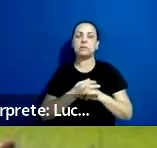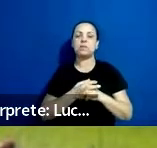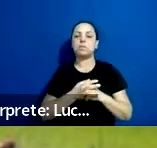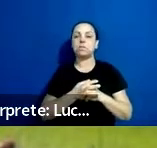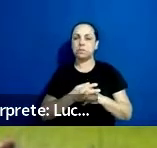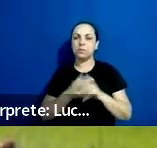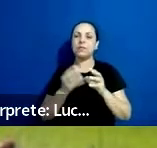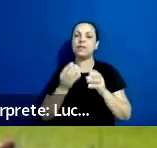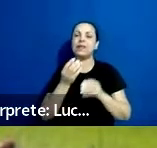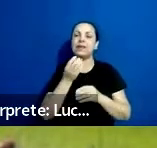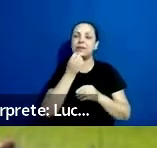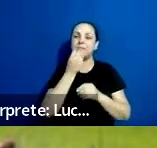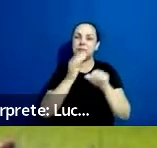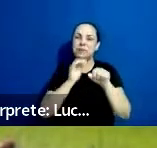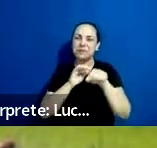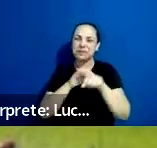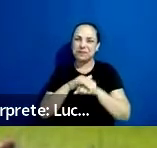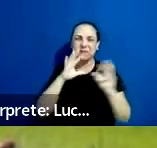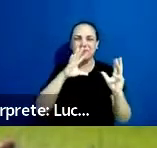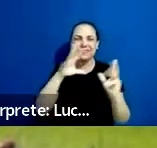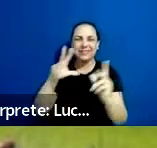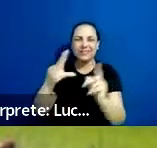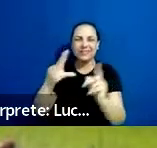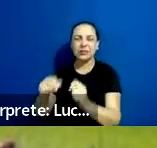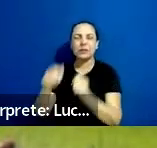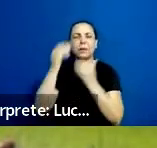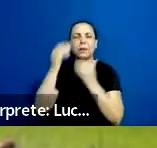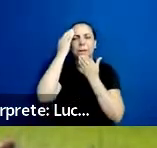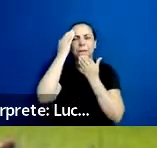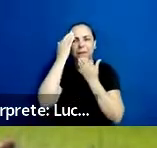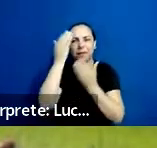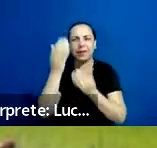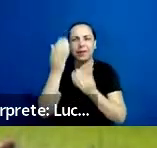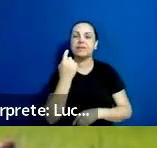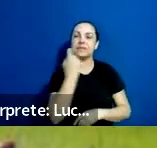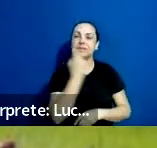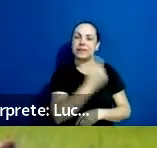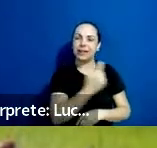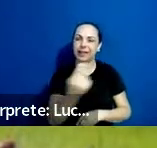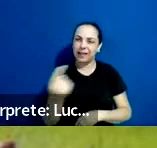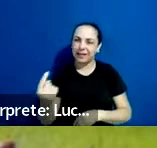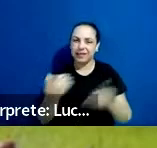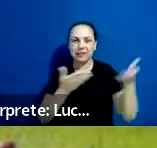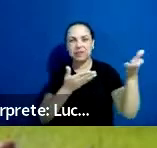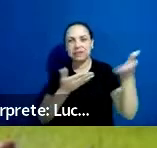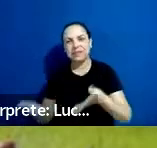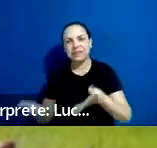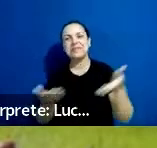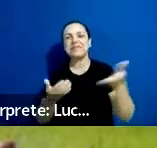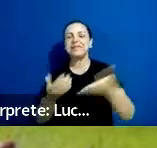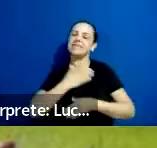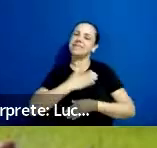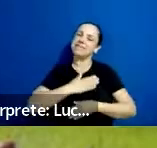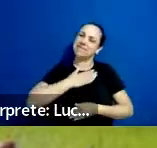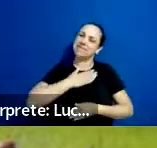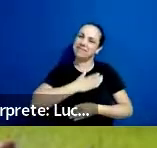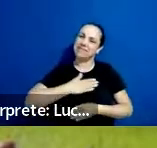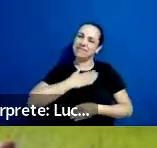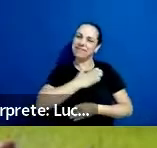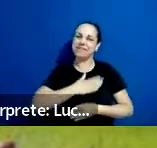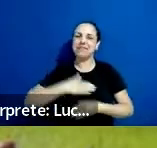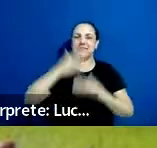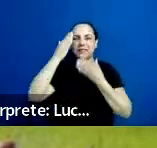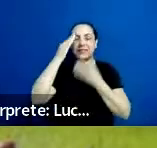Boa noite, pessoal. Gostaria de agradecer, então, a presença de todos vocês aqui hoje. O meu